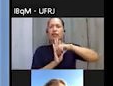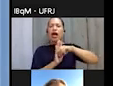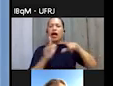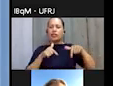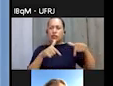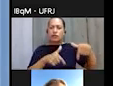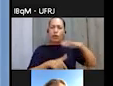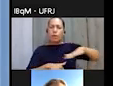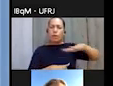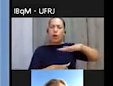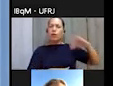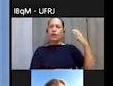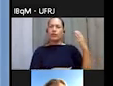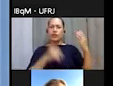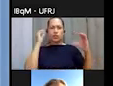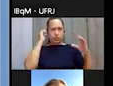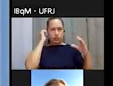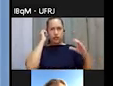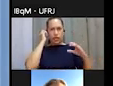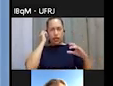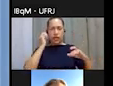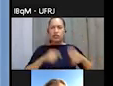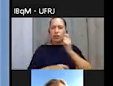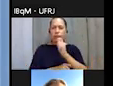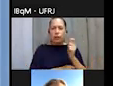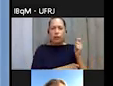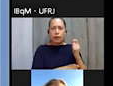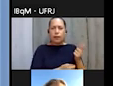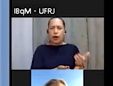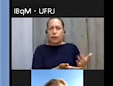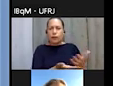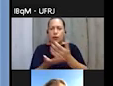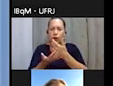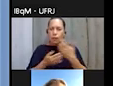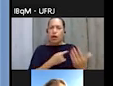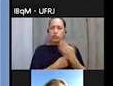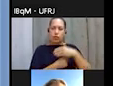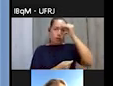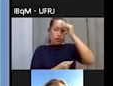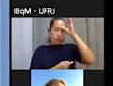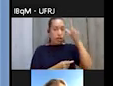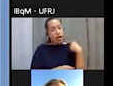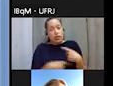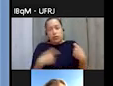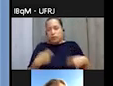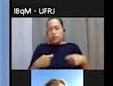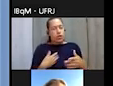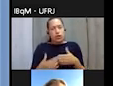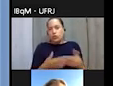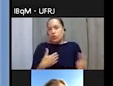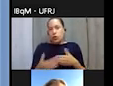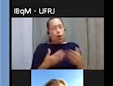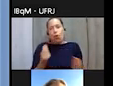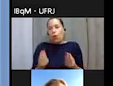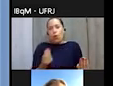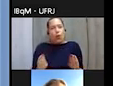da extração mineral e de avanço do conhecimento. E a gente tem que, de alguma forma, nesse ato da popularização